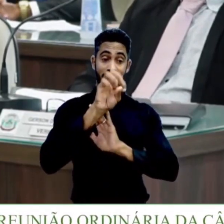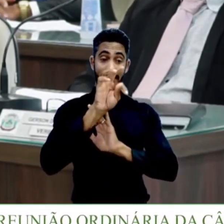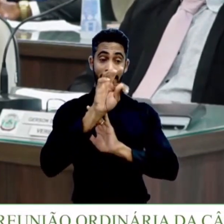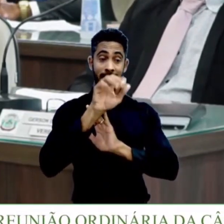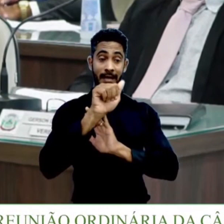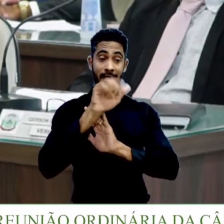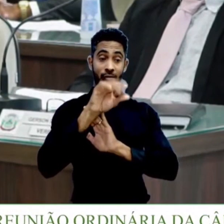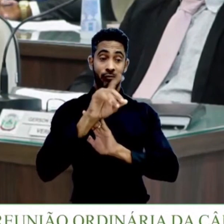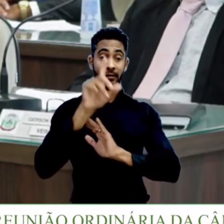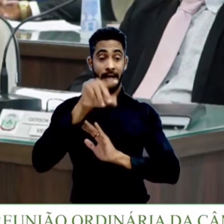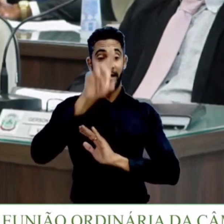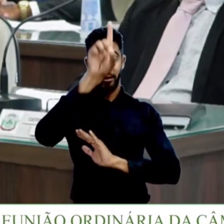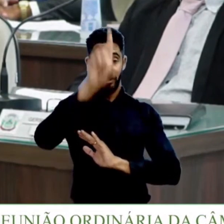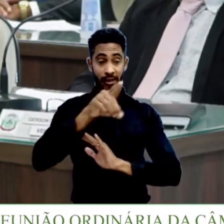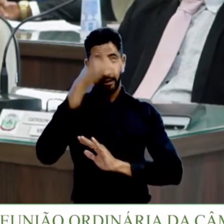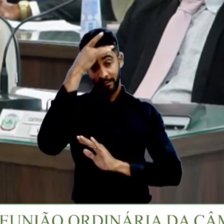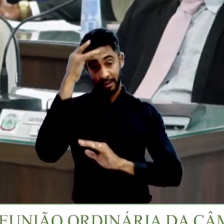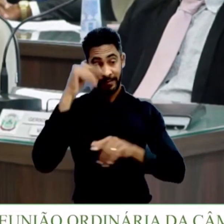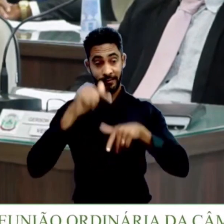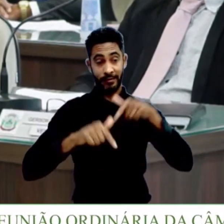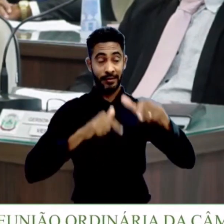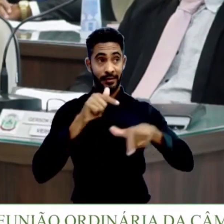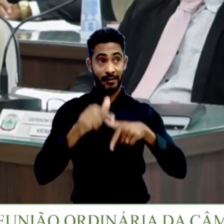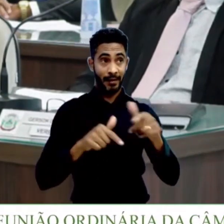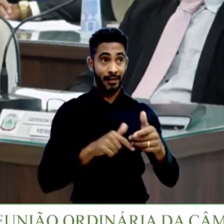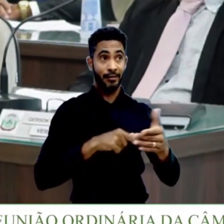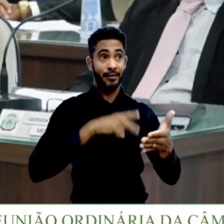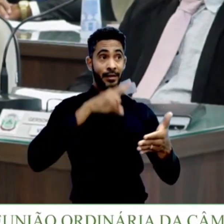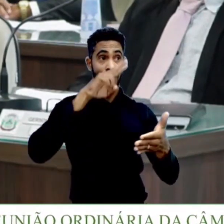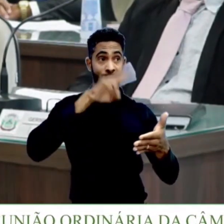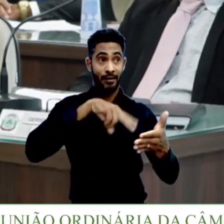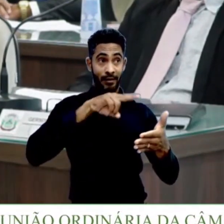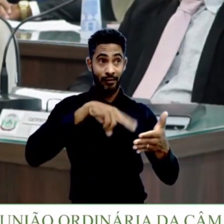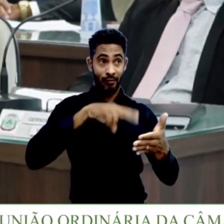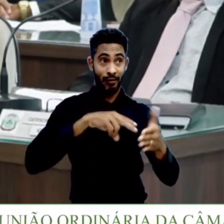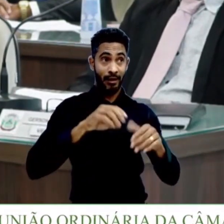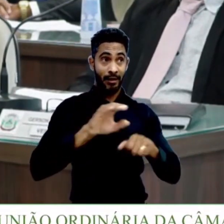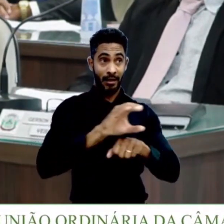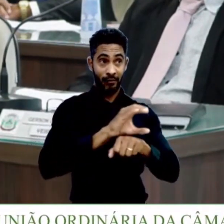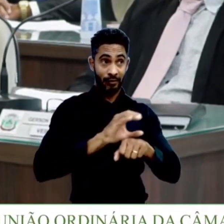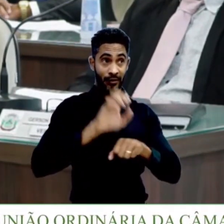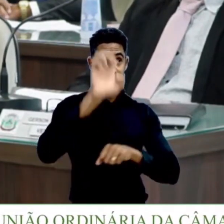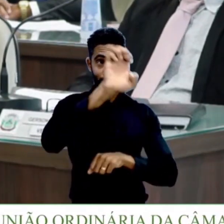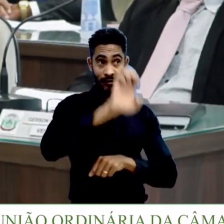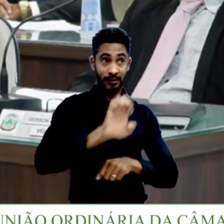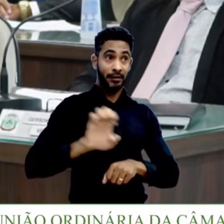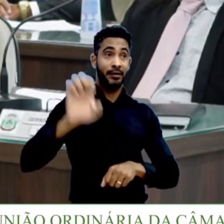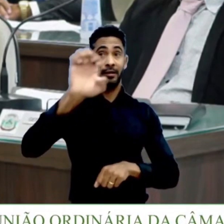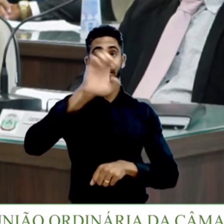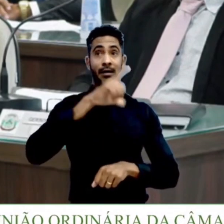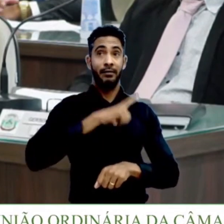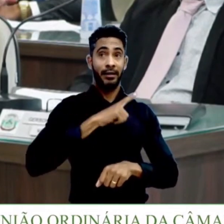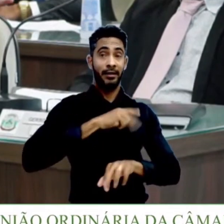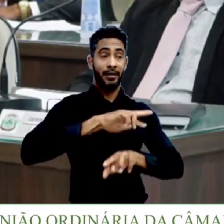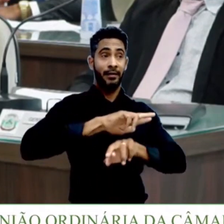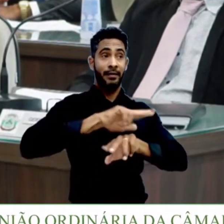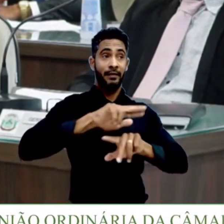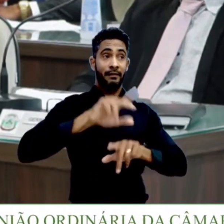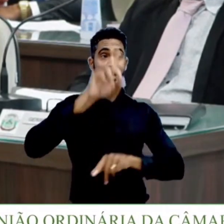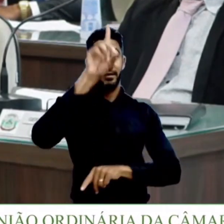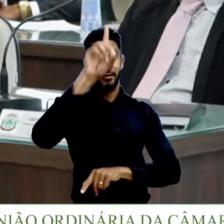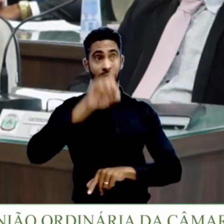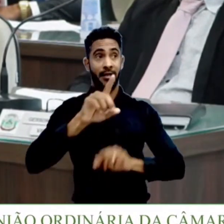dos trabalhadores. Então, eu estou lendo também a Constituição Estadual, que tem vários